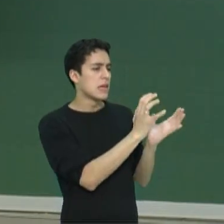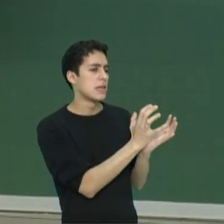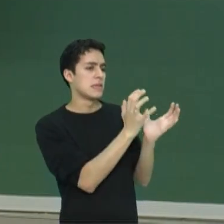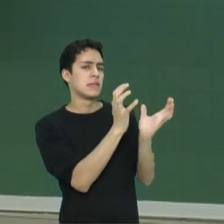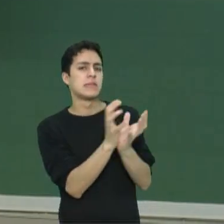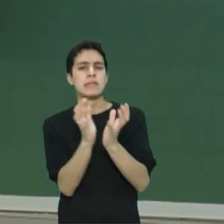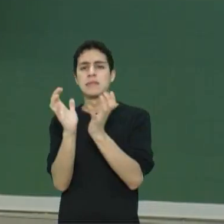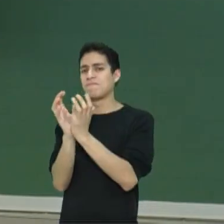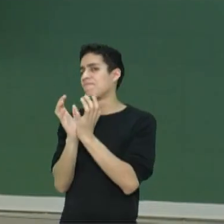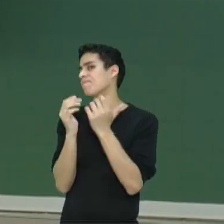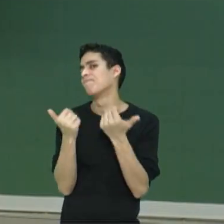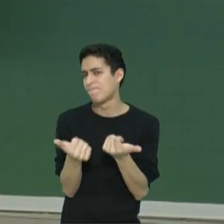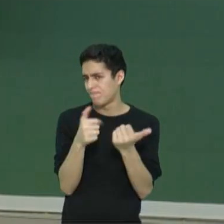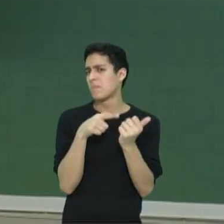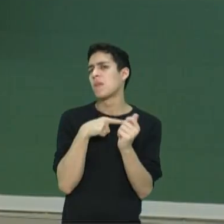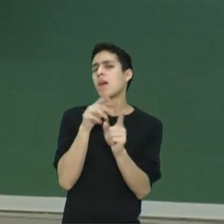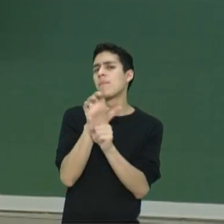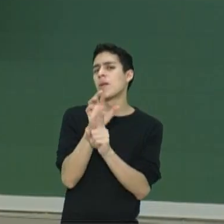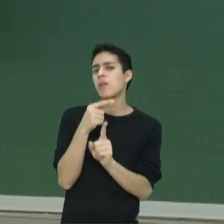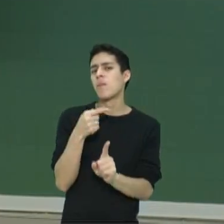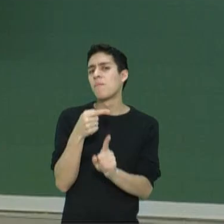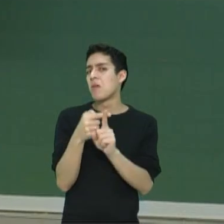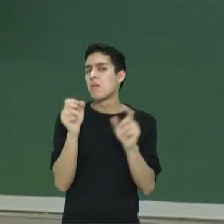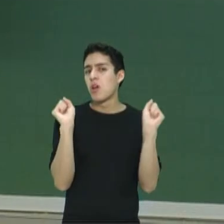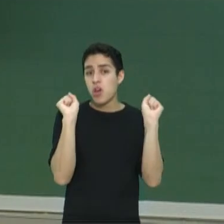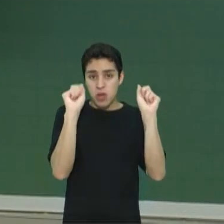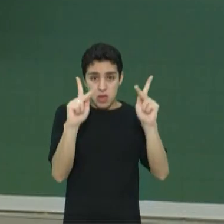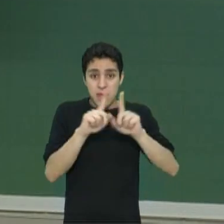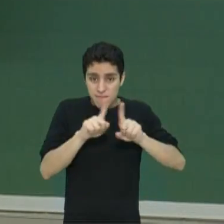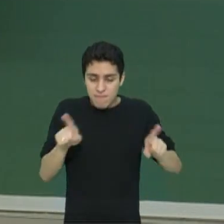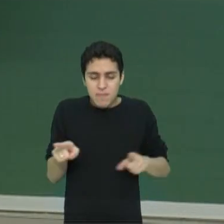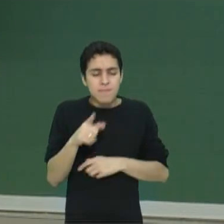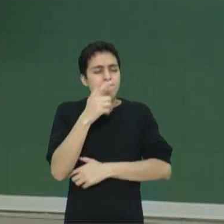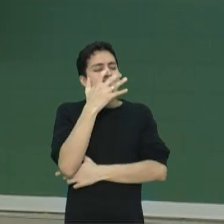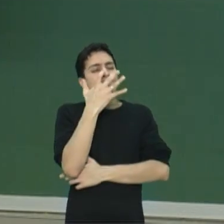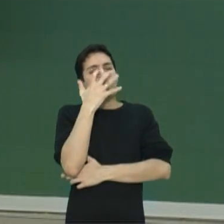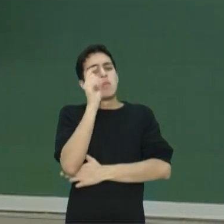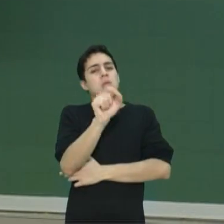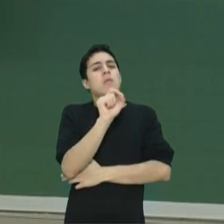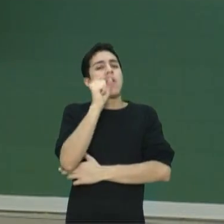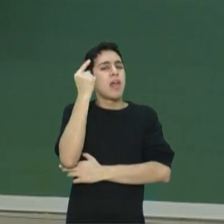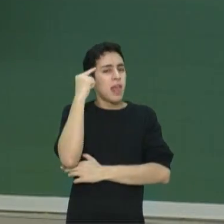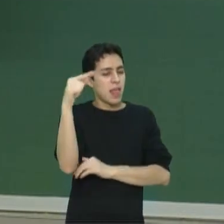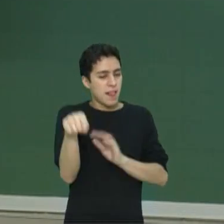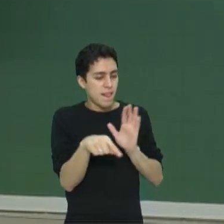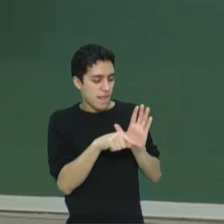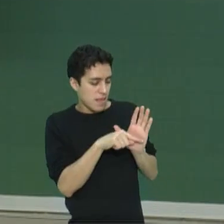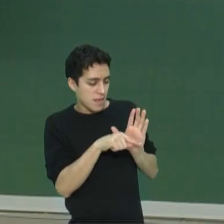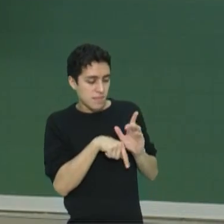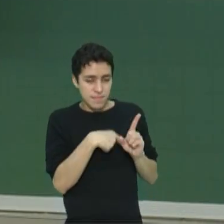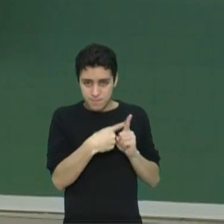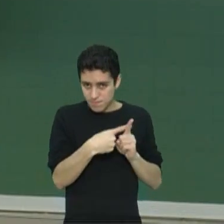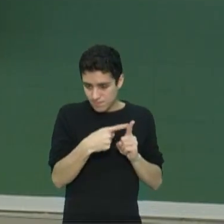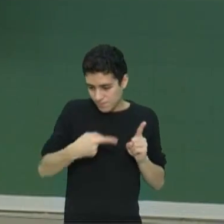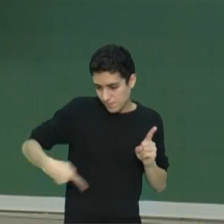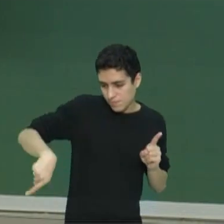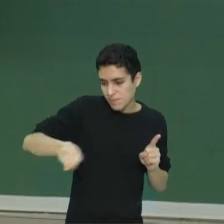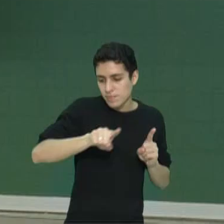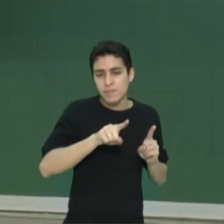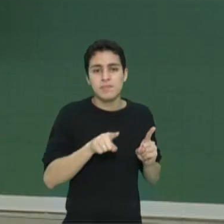cada categoria profissional tem impactos positivos né mas chama atenção esses negativos porque eles